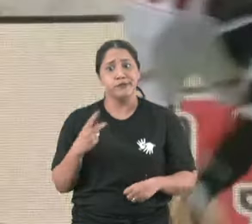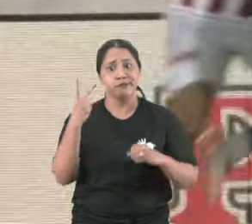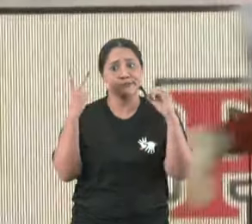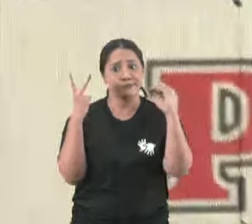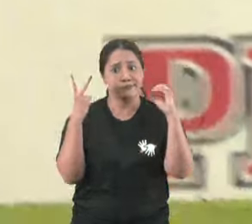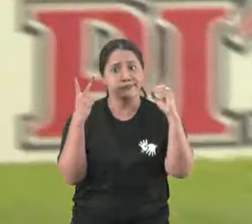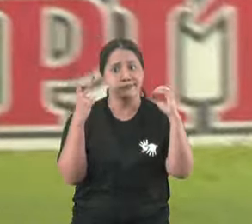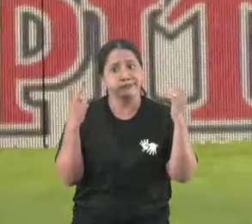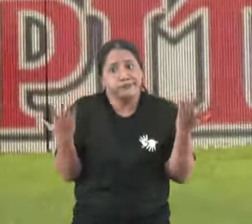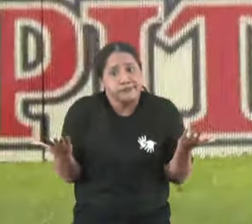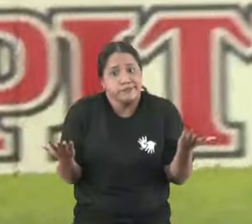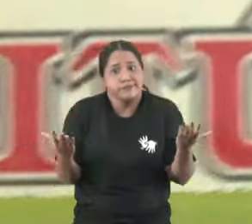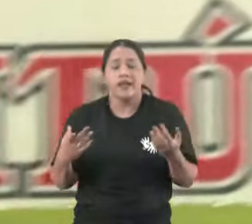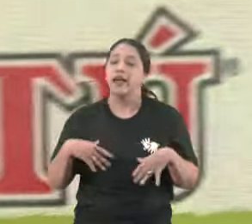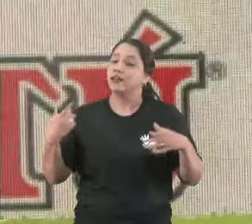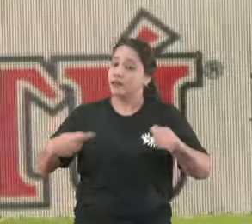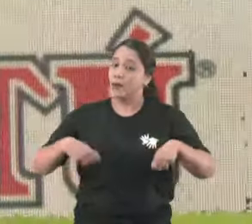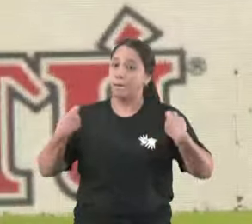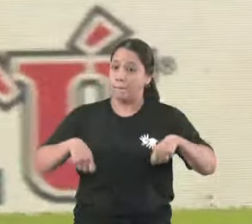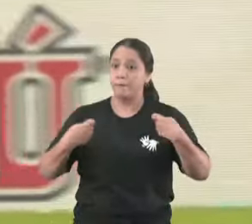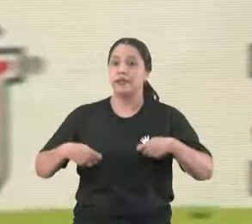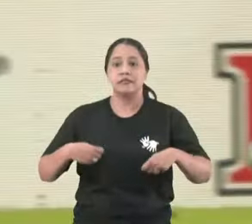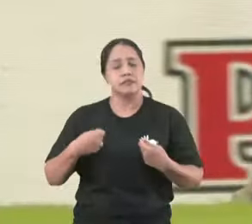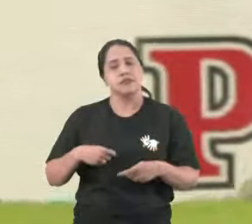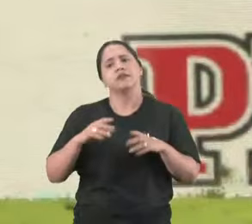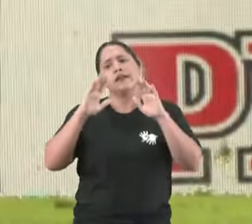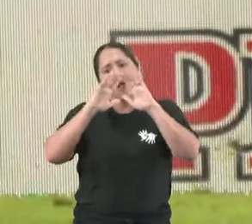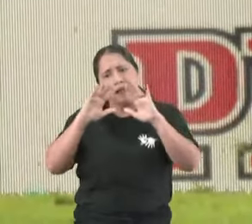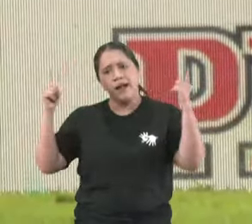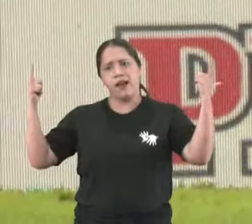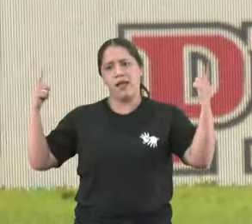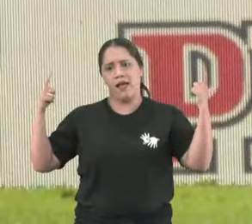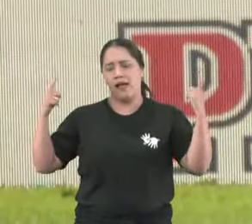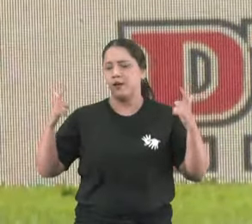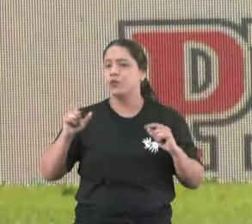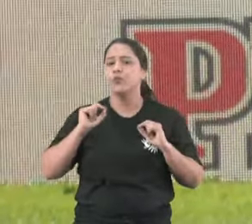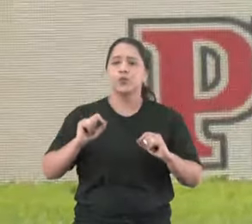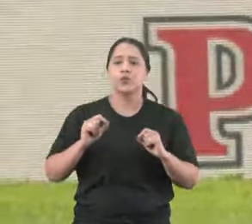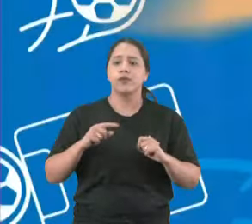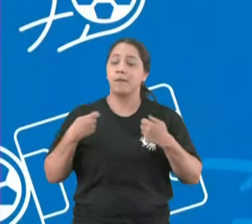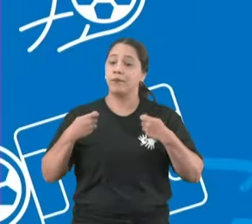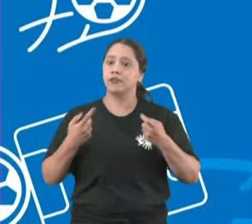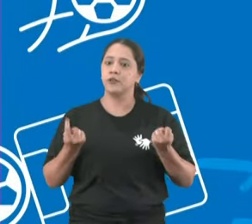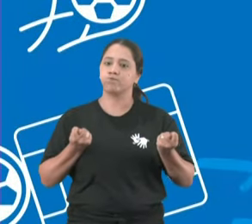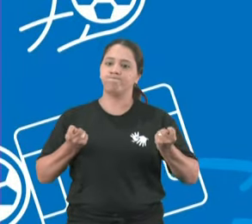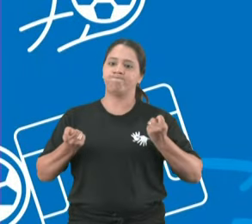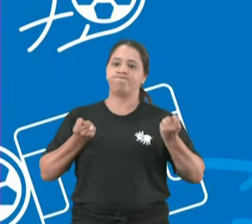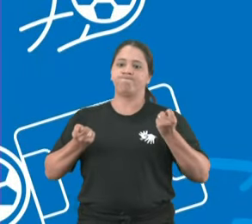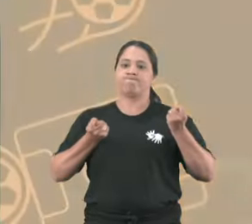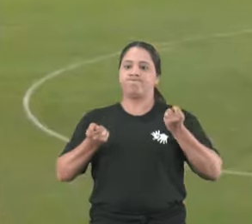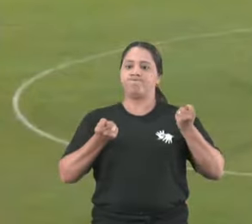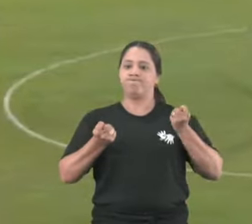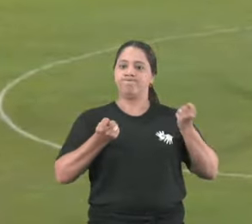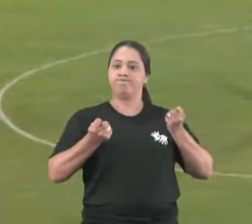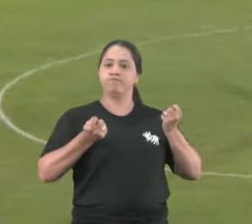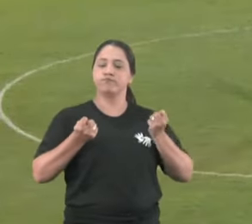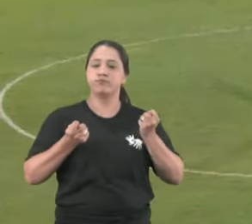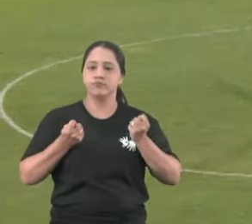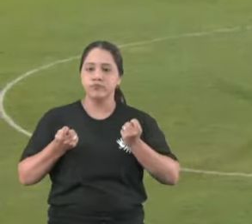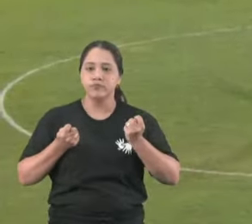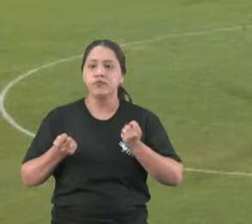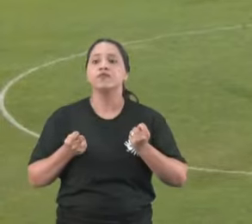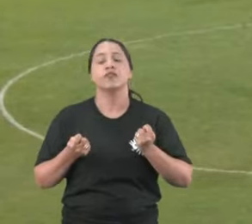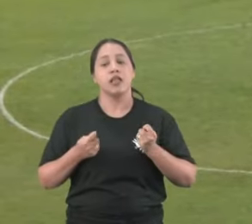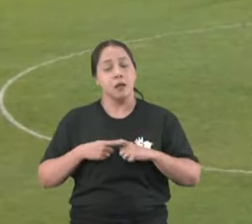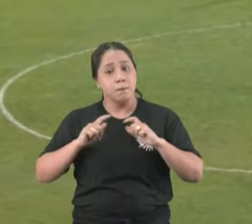ele precisaria, sem dúvida nenhuma, de ter o equilíbrio de agora buscar a